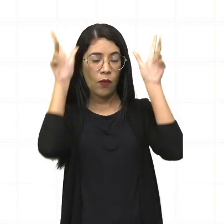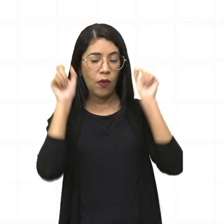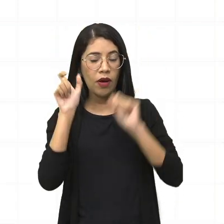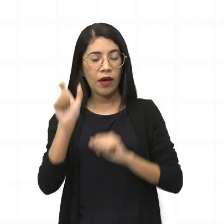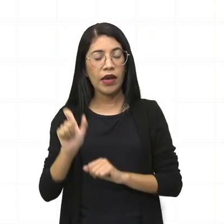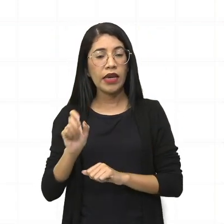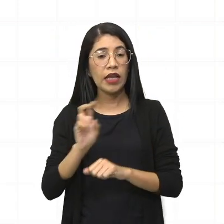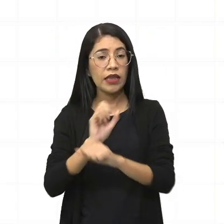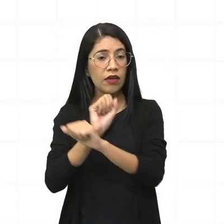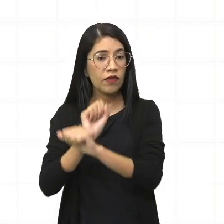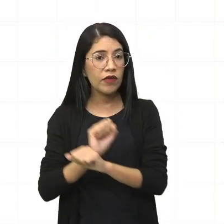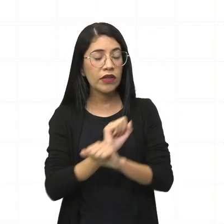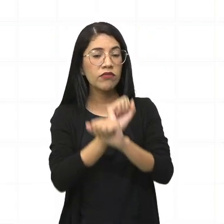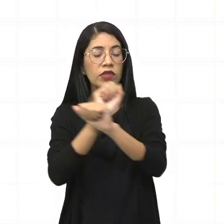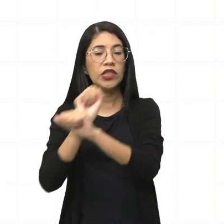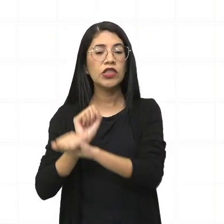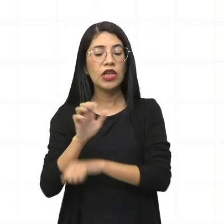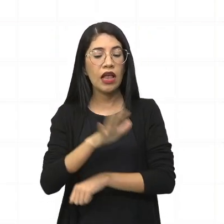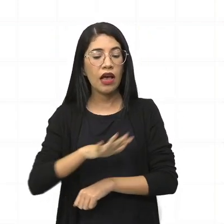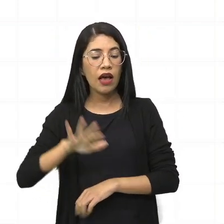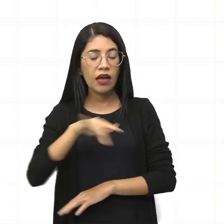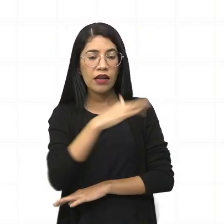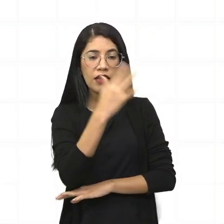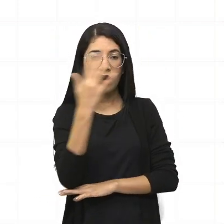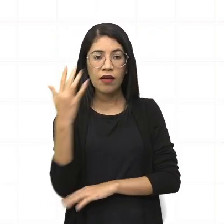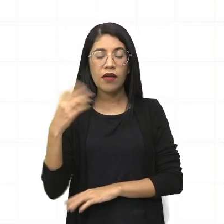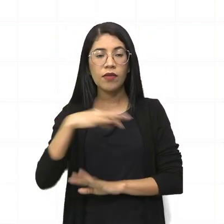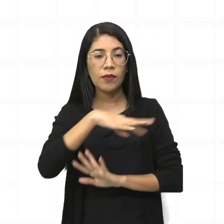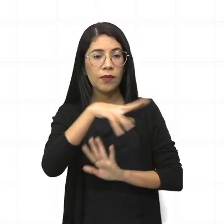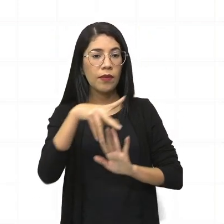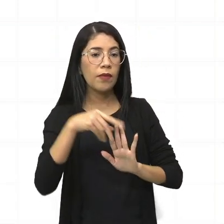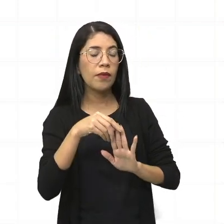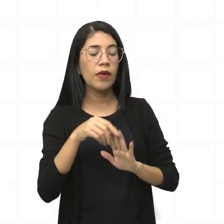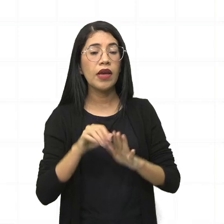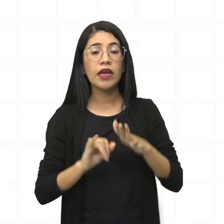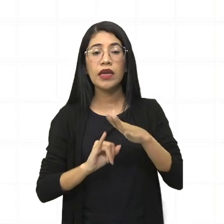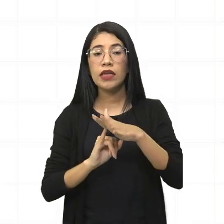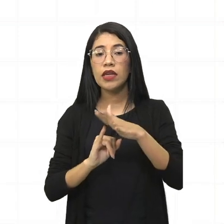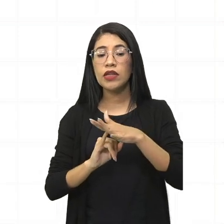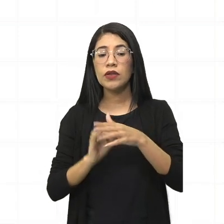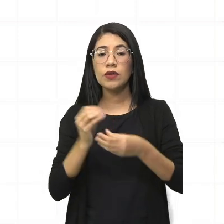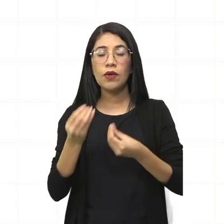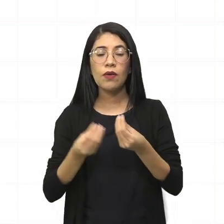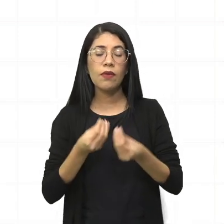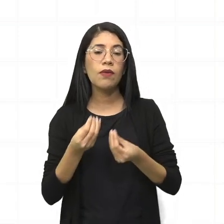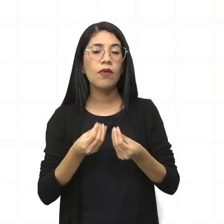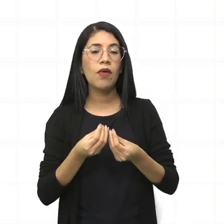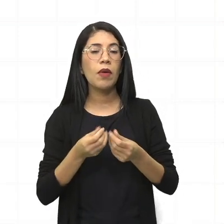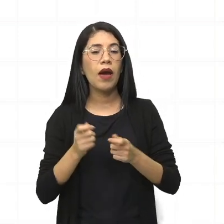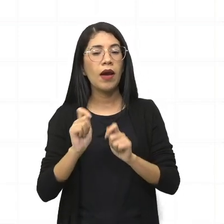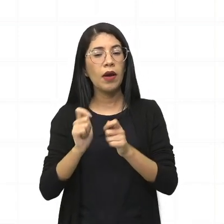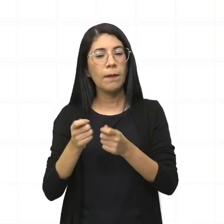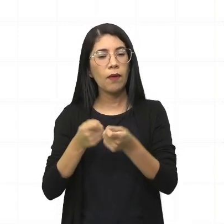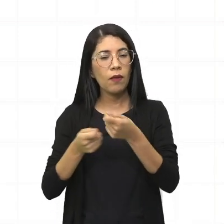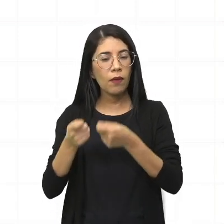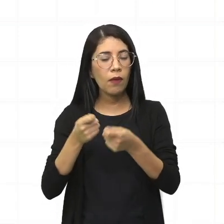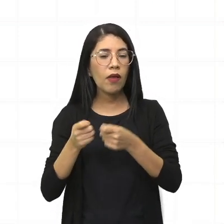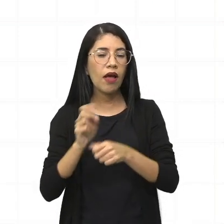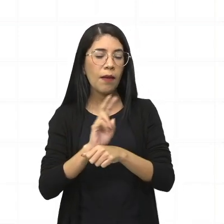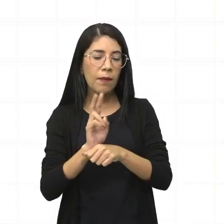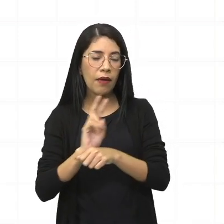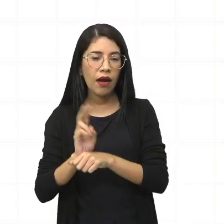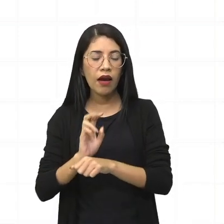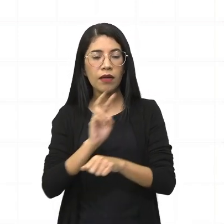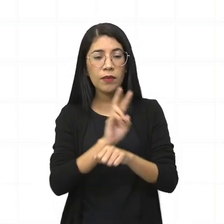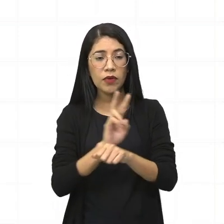Um defensor aí das causas ambientais na Amazônia. Esse instituto ele é responsável por gerir, proteger, monitorar